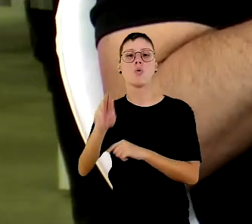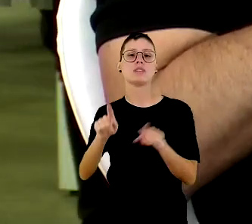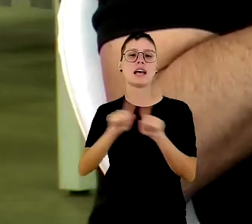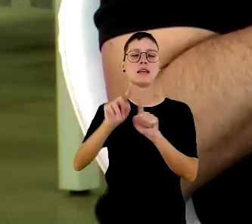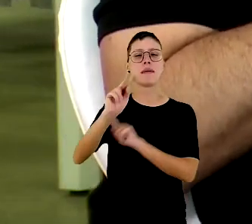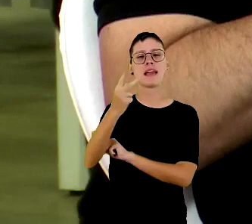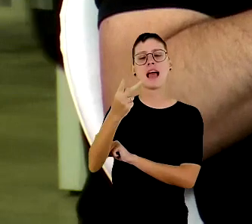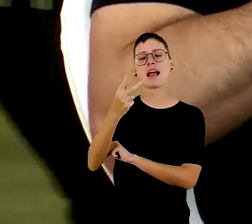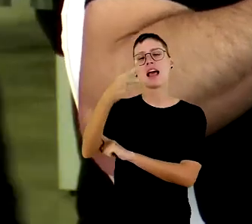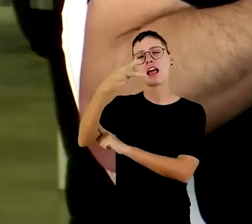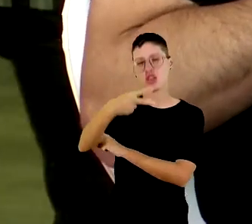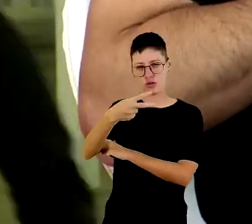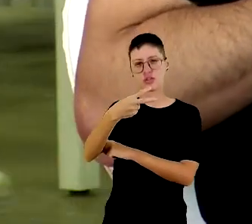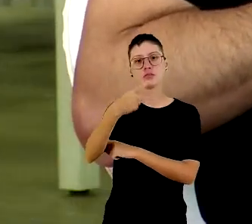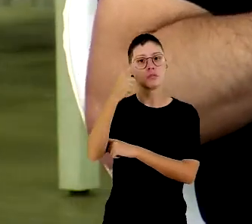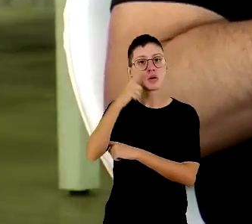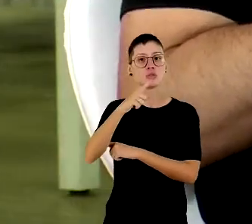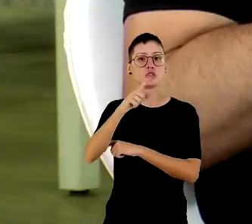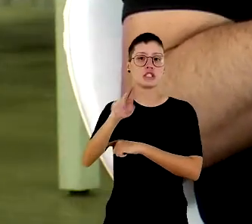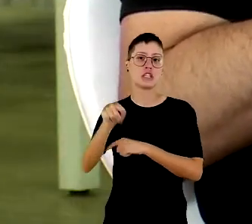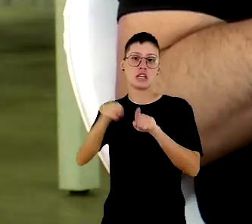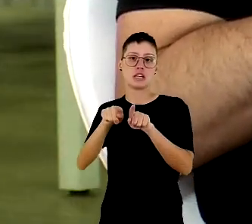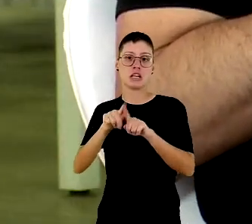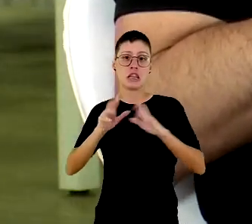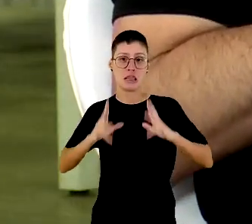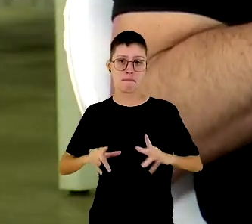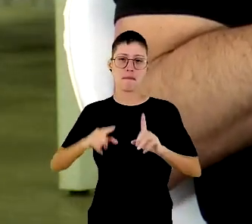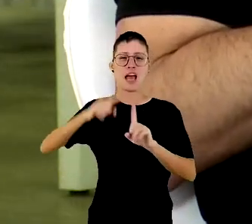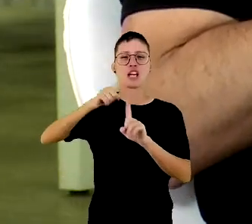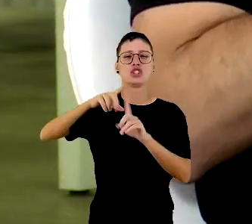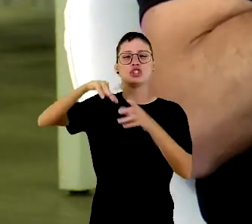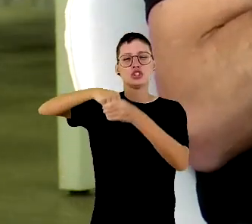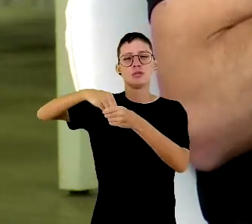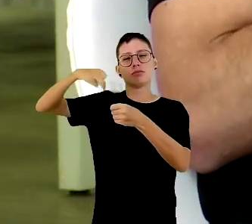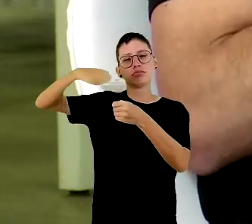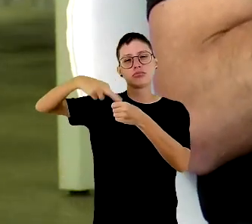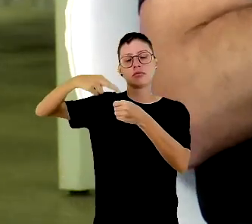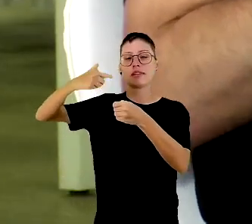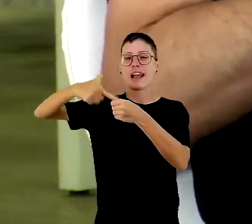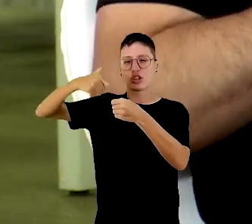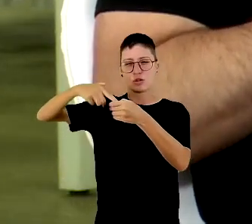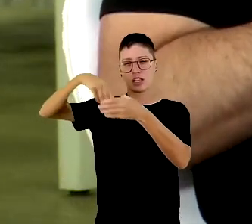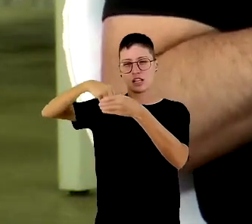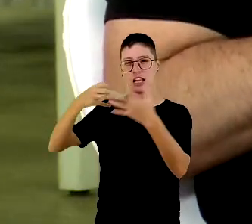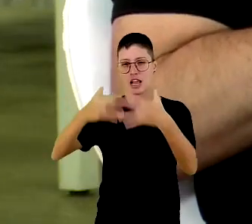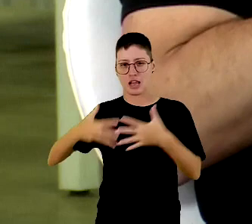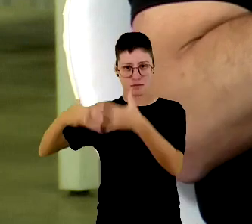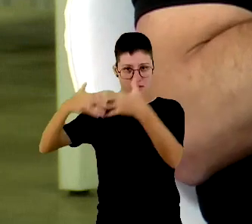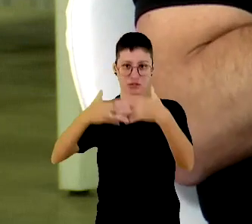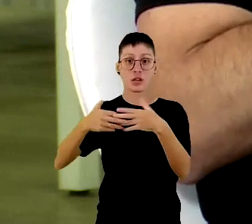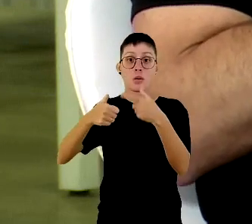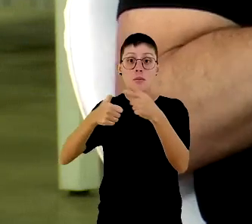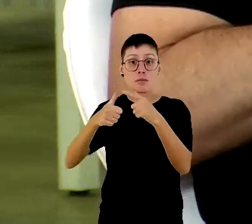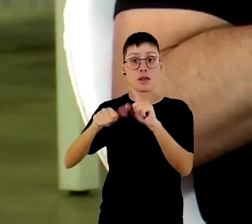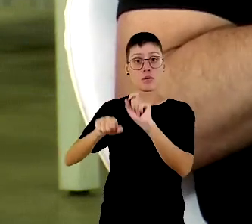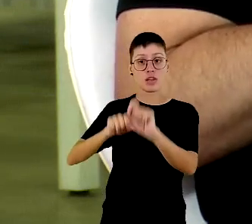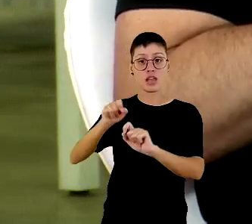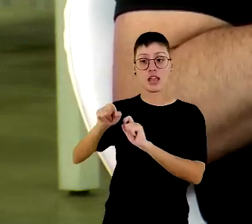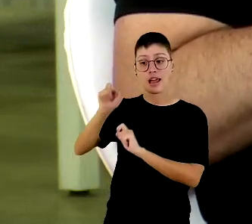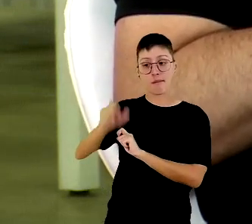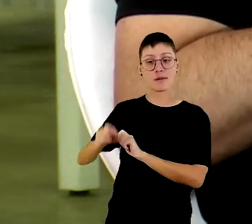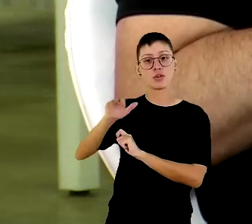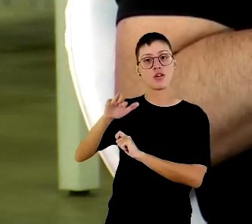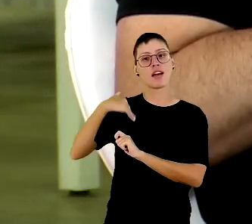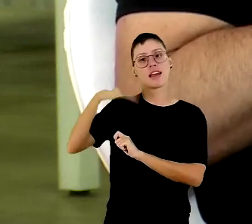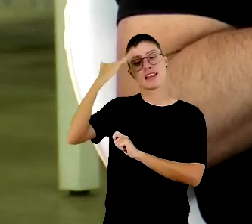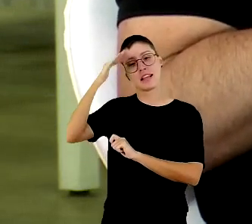descarbonizar a sua frota. Essa multiplicidade de produtos, entendendo qual é a dor, qual o segmento e a educação do cliente, que vai fazer